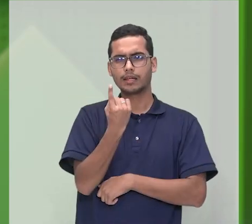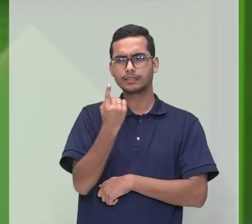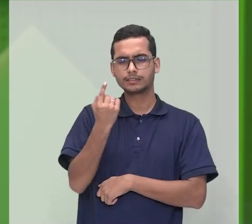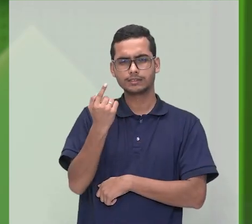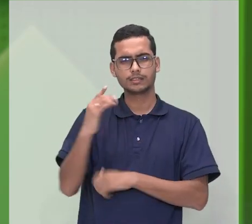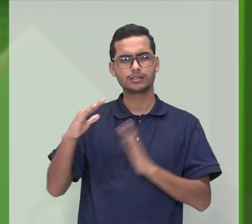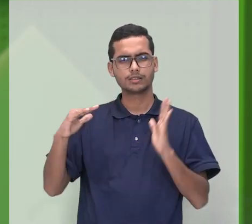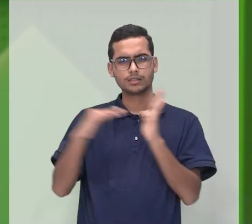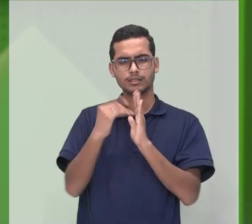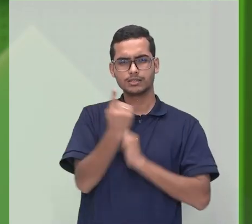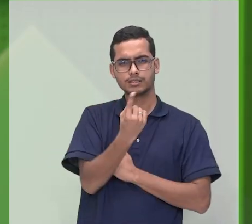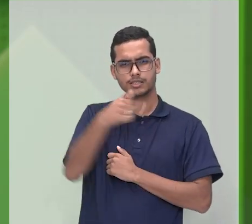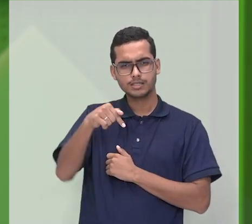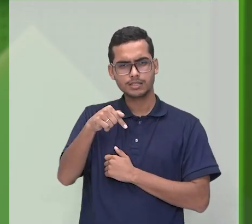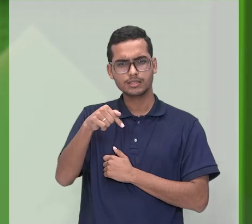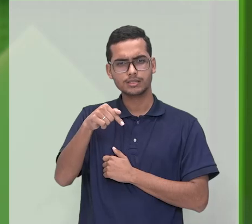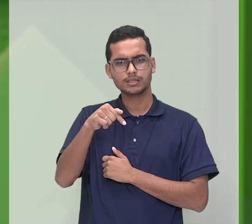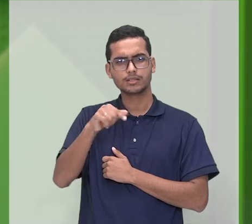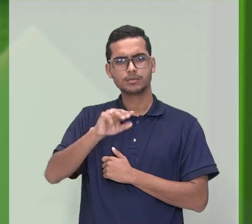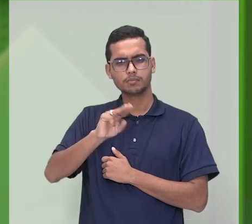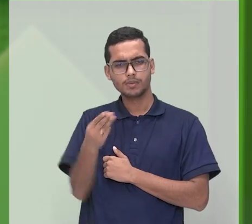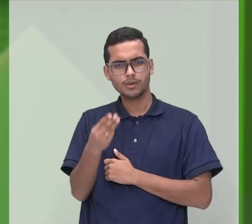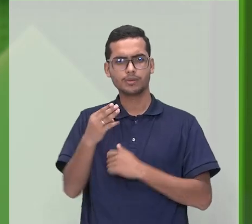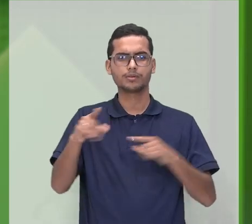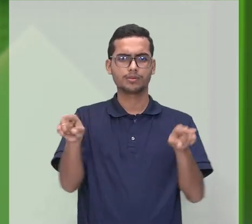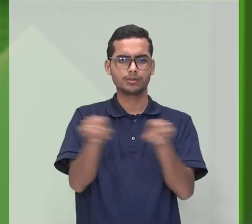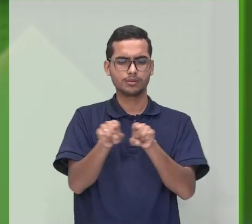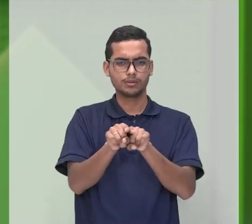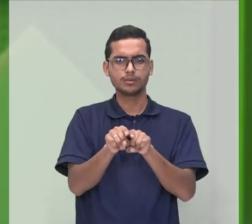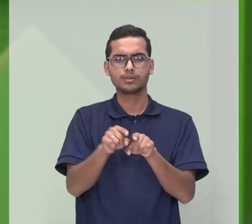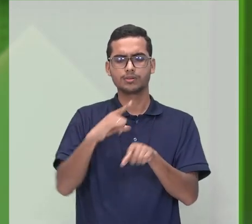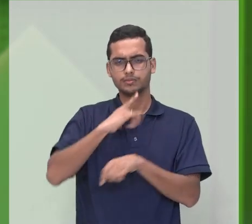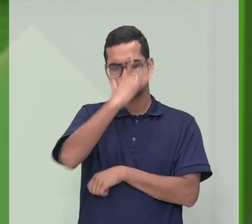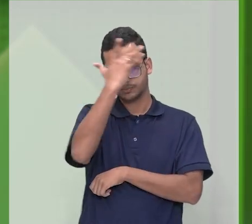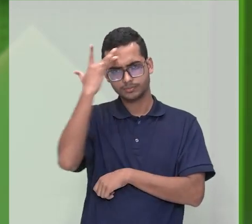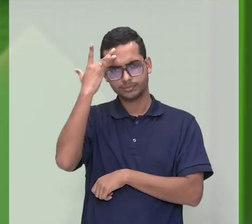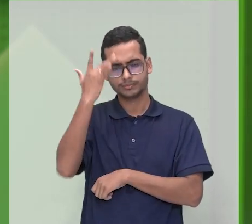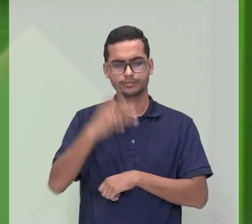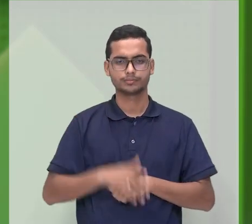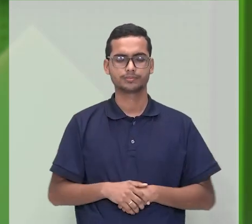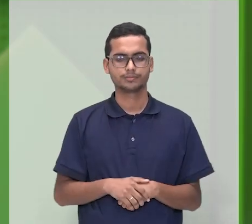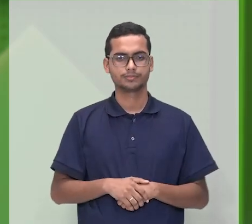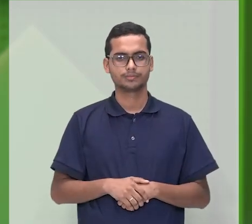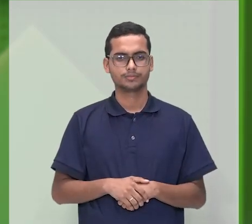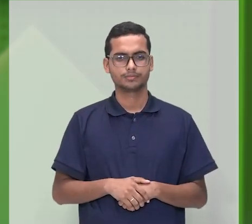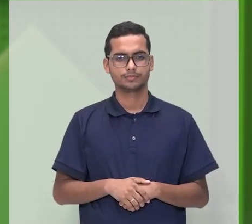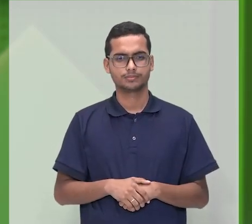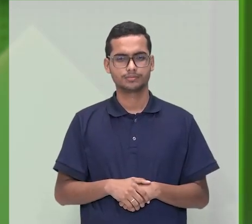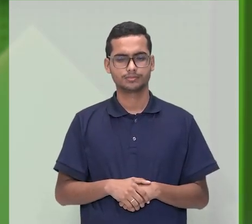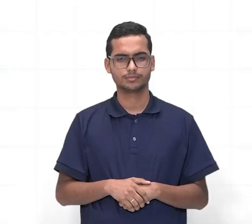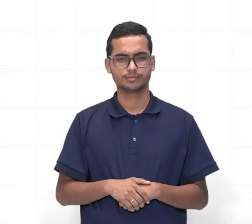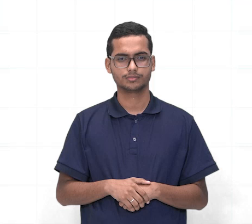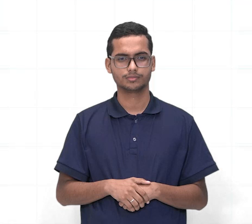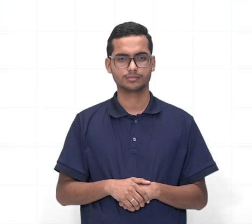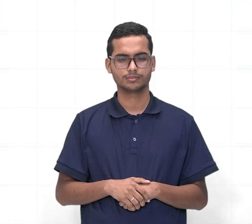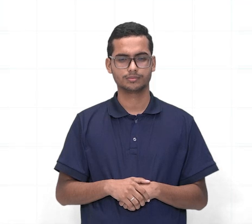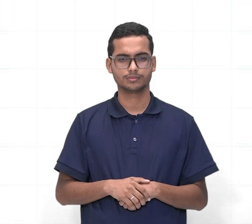né, 15 milhões de pessoas. E como as pandemias se espalham?